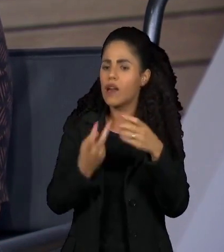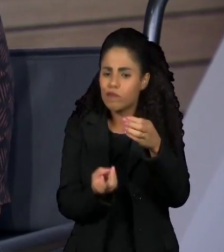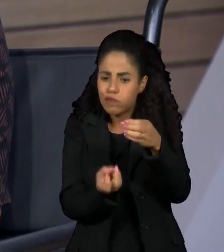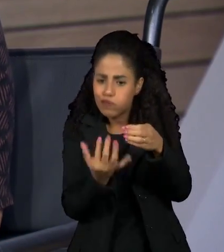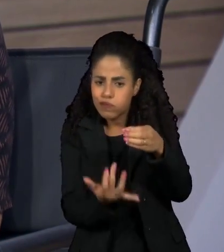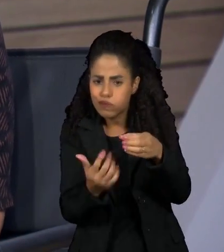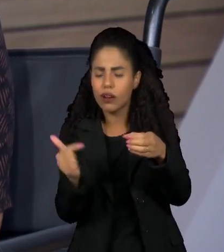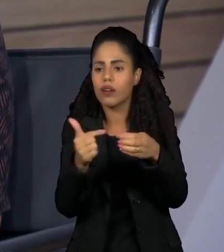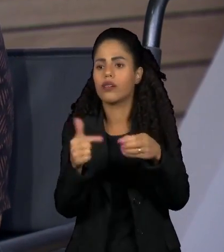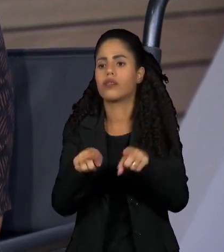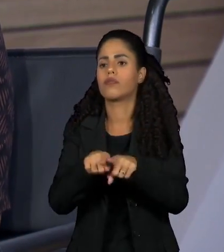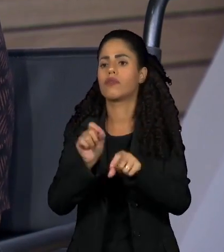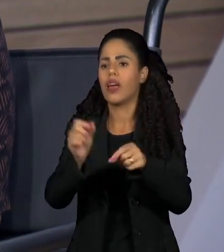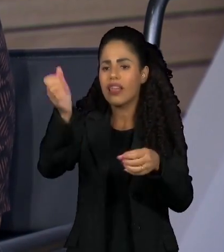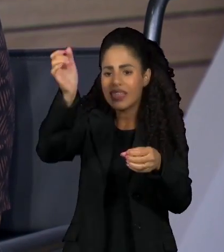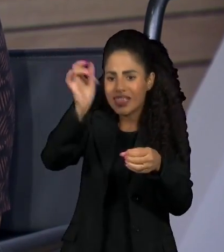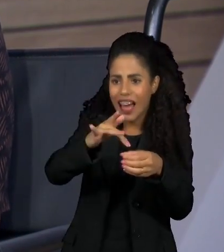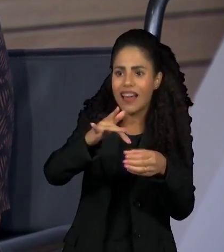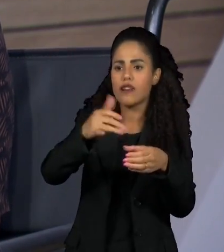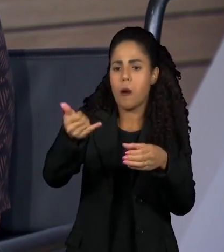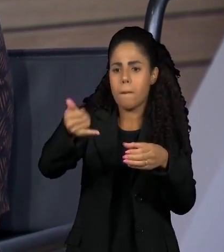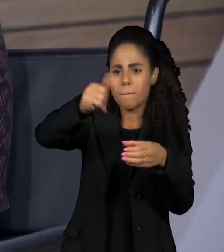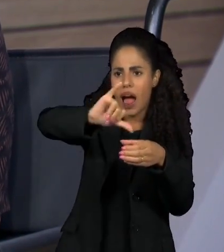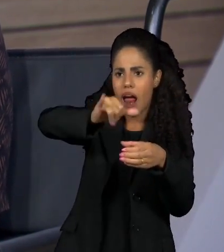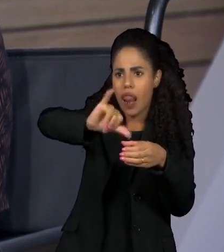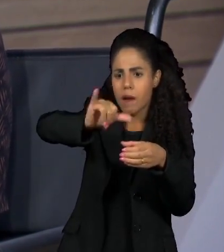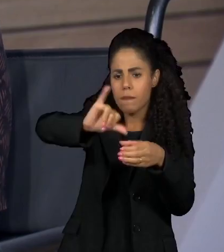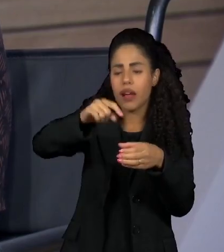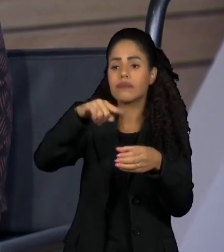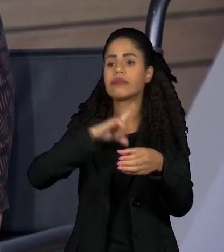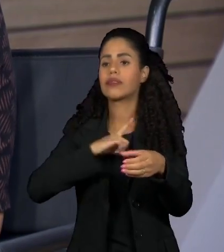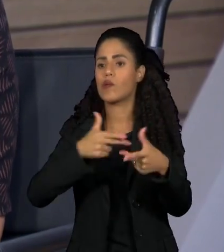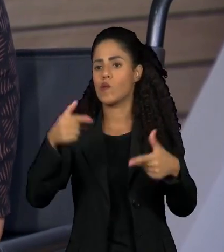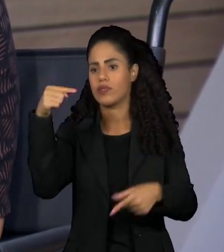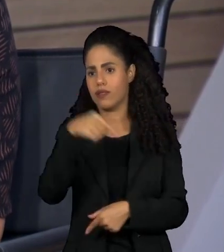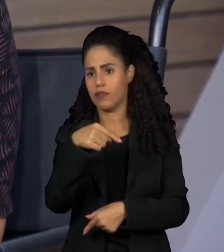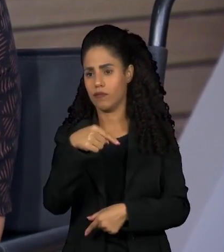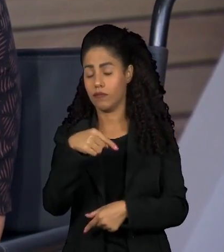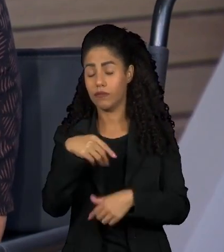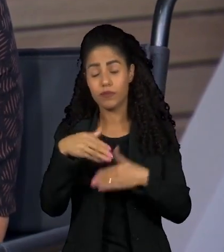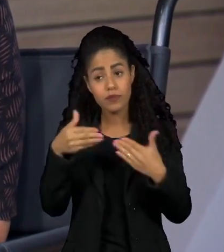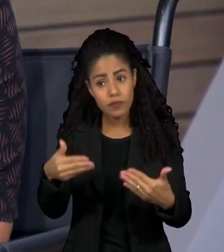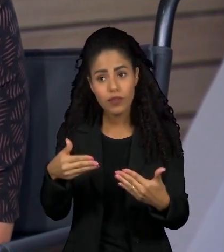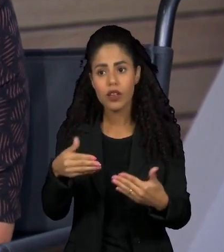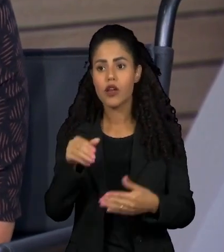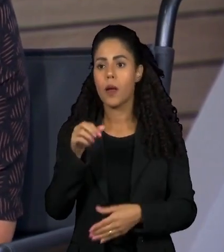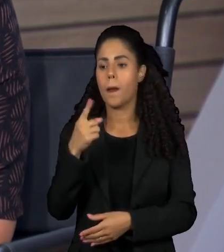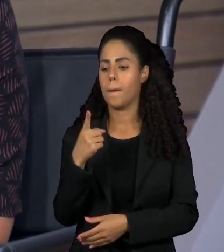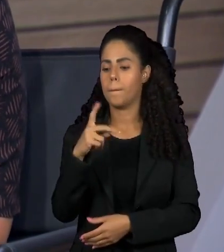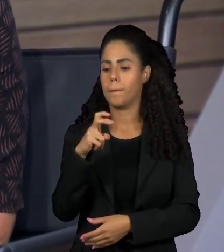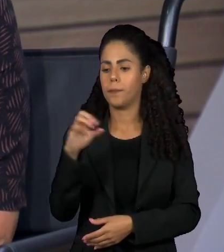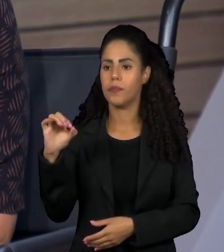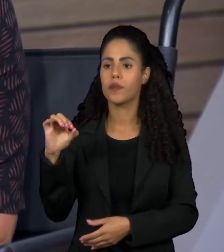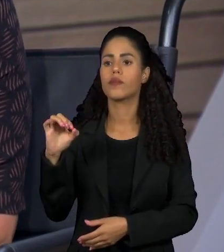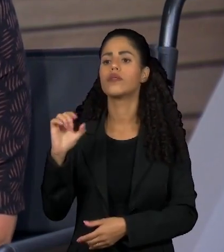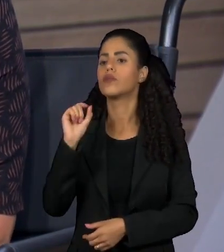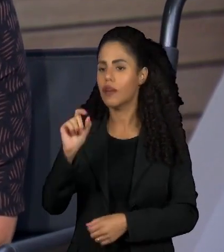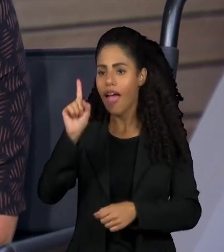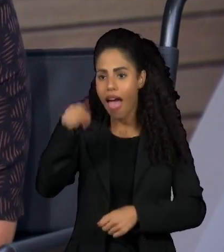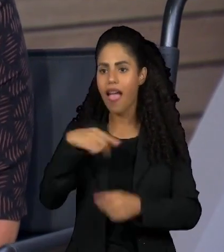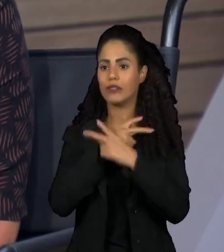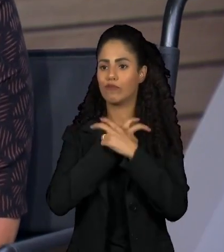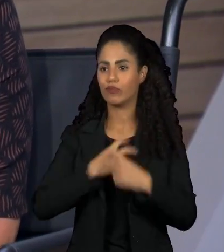são colocados muito aditivos, já foram identificados 5.000 aditivos, sendo que 1.500 deles já sabem que são tóxicos